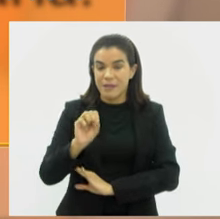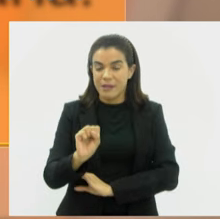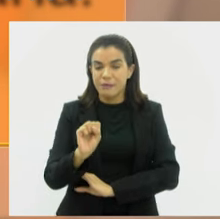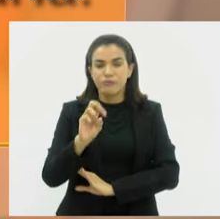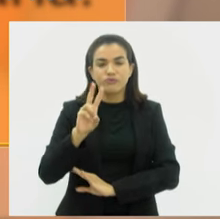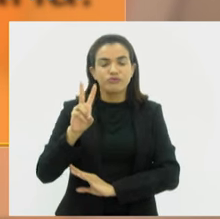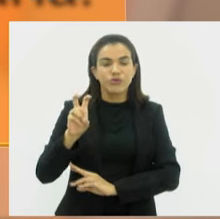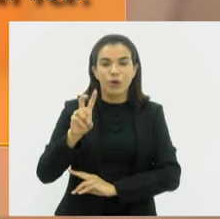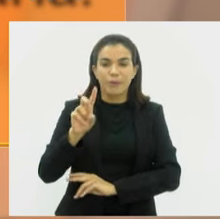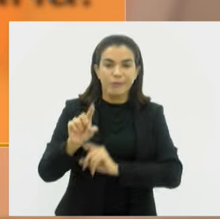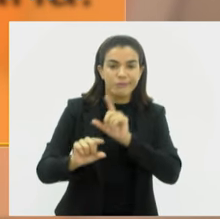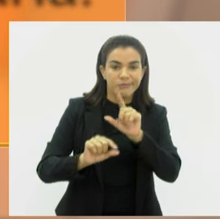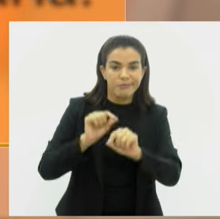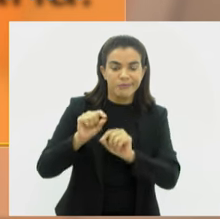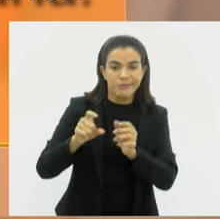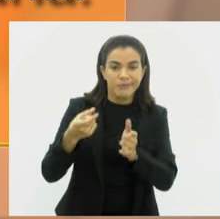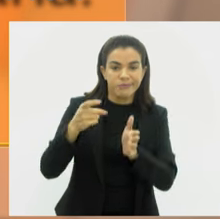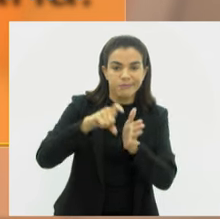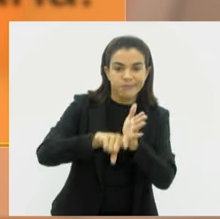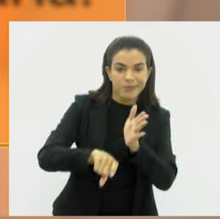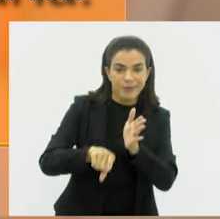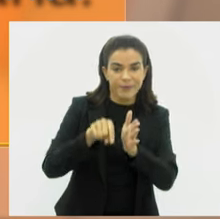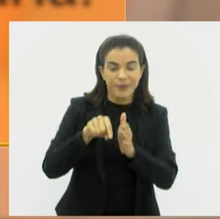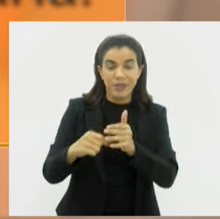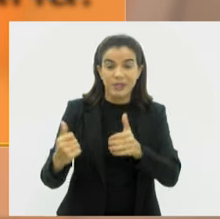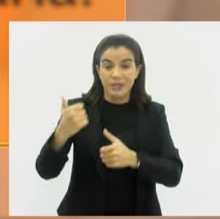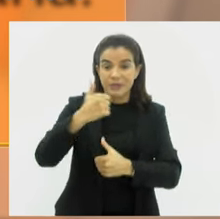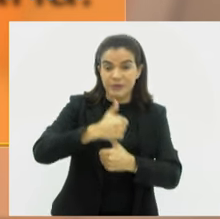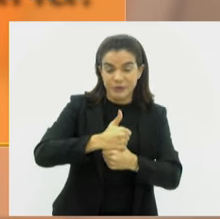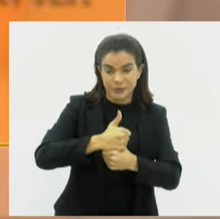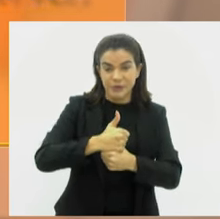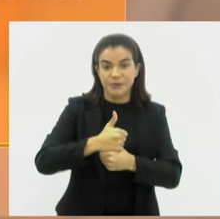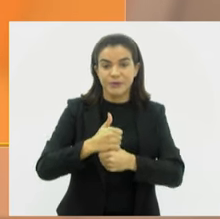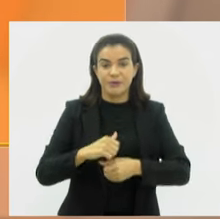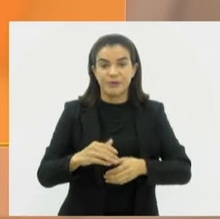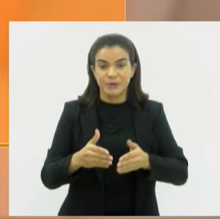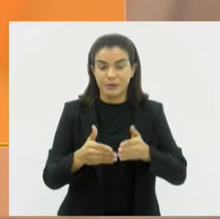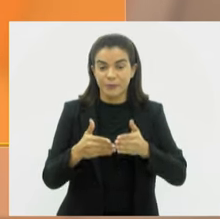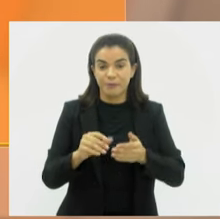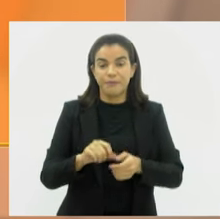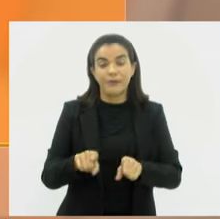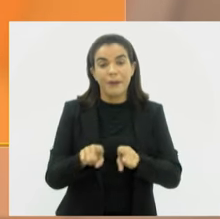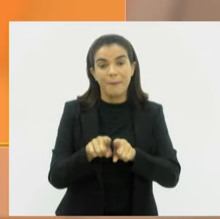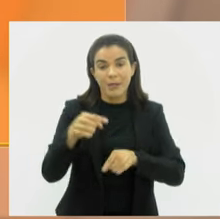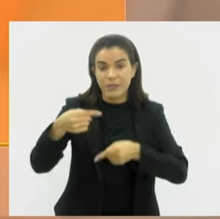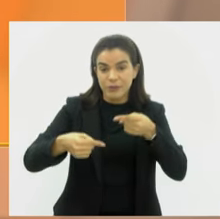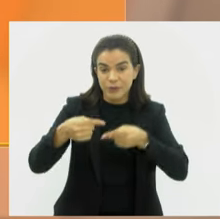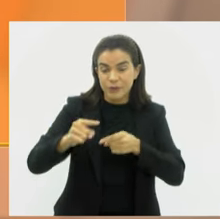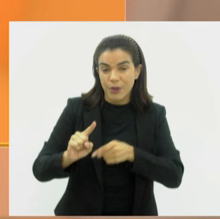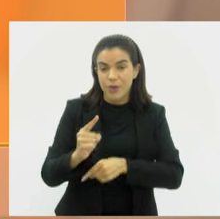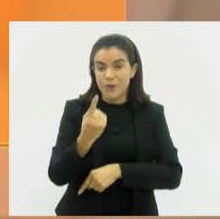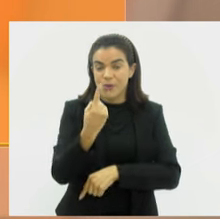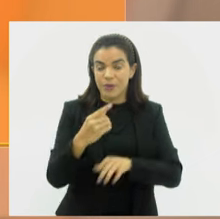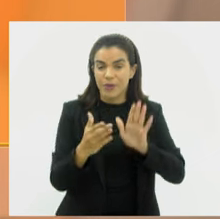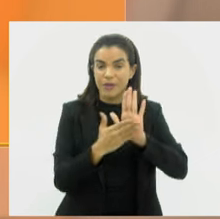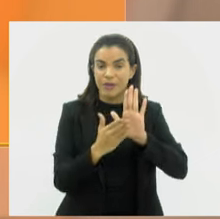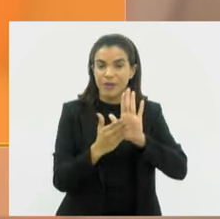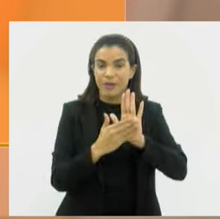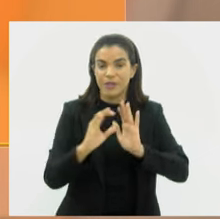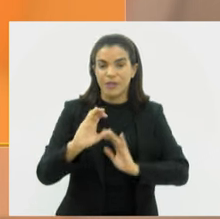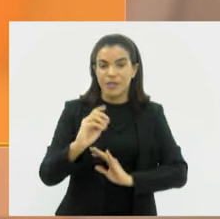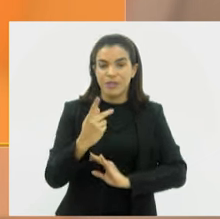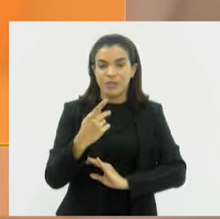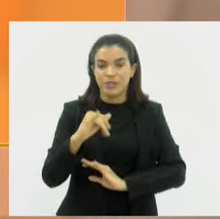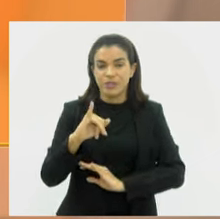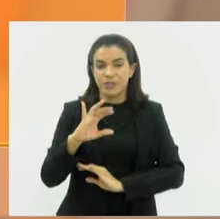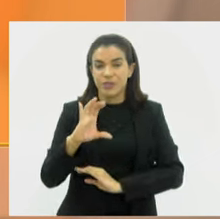regime optativo de tributação da substituição tributária. Também em discussão única, proposta do deputado Chico